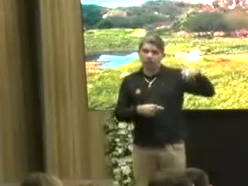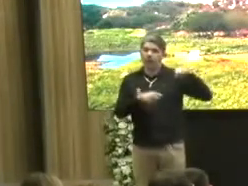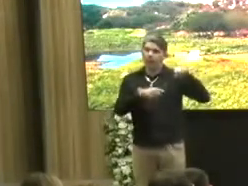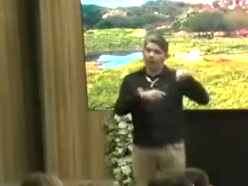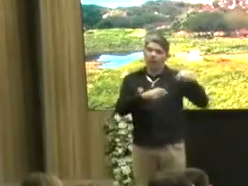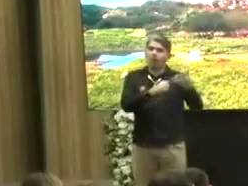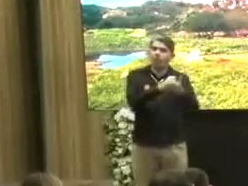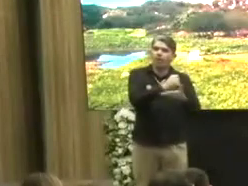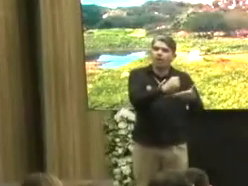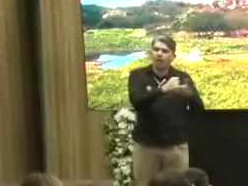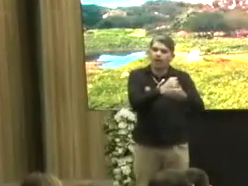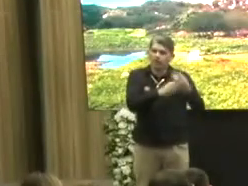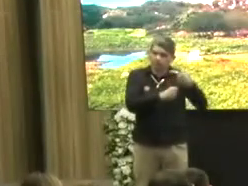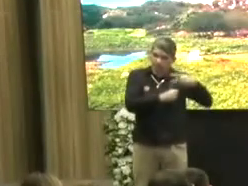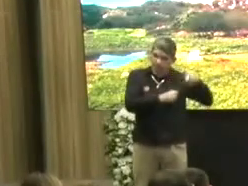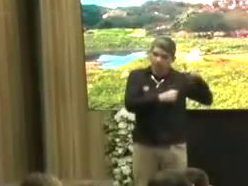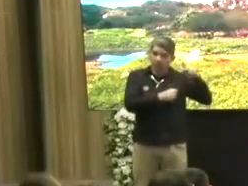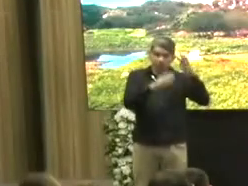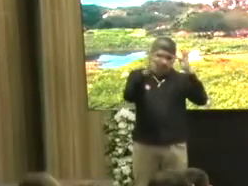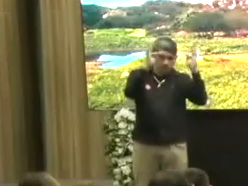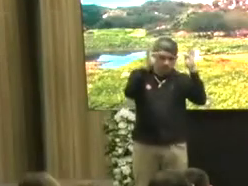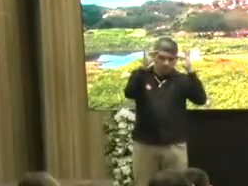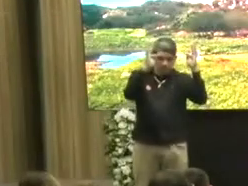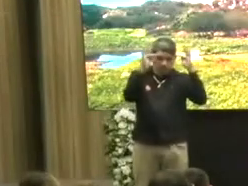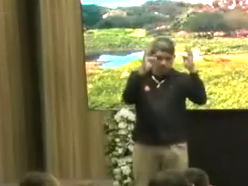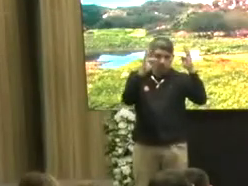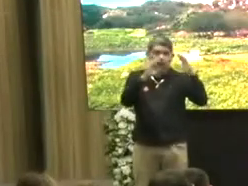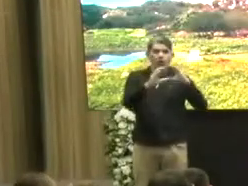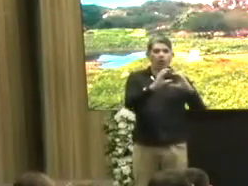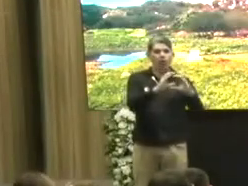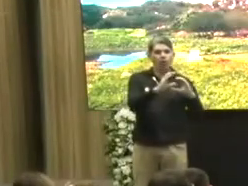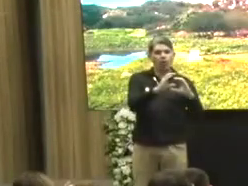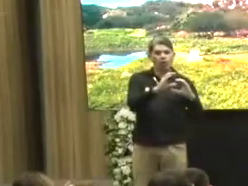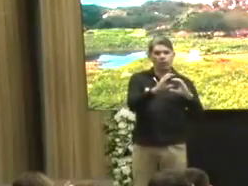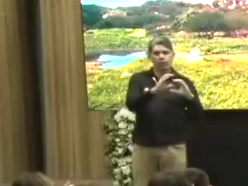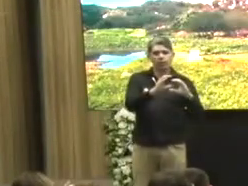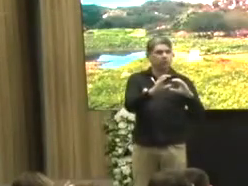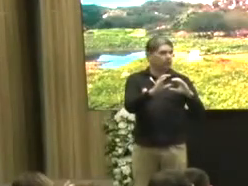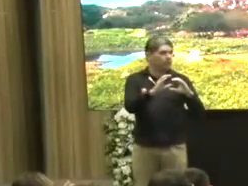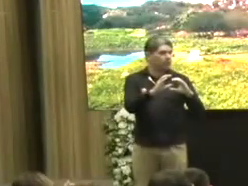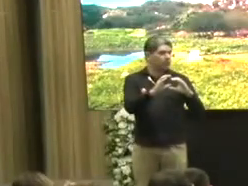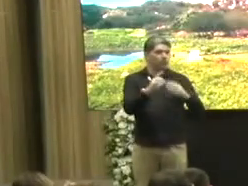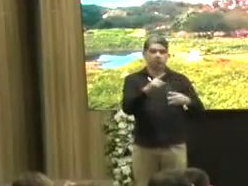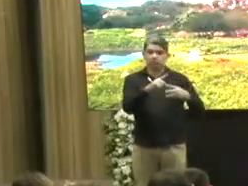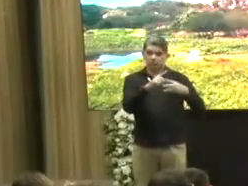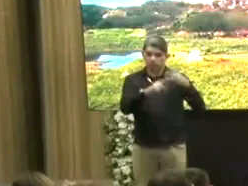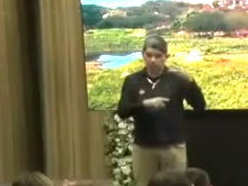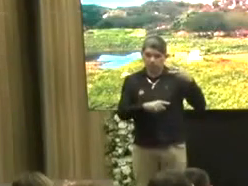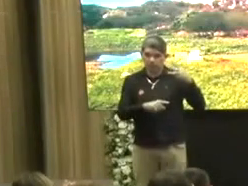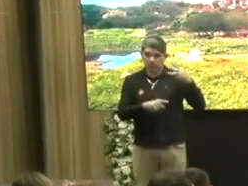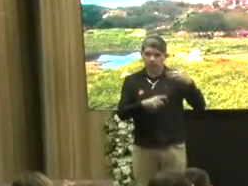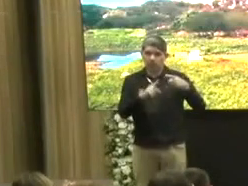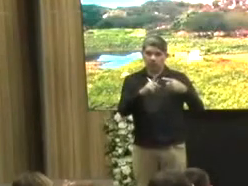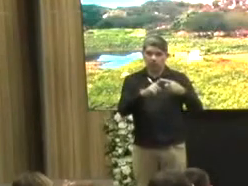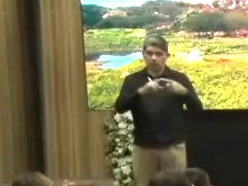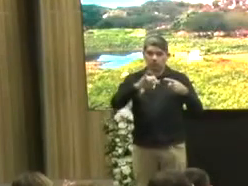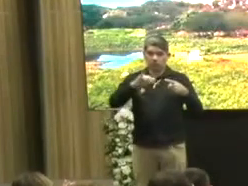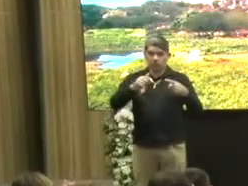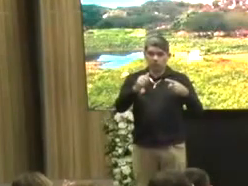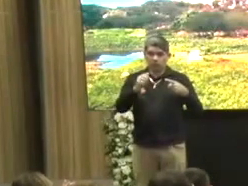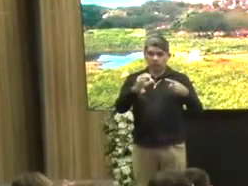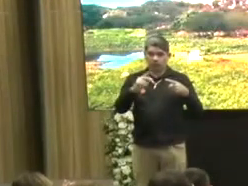suas ideias na interlocução, basicamente com três: Jacques Derrida, Jacques Lacan